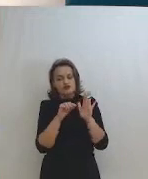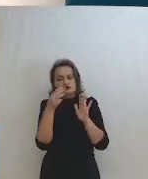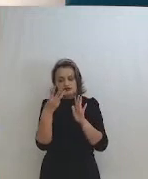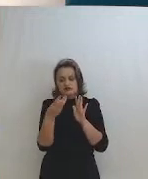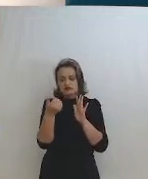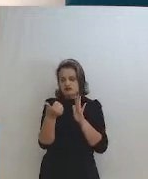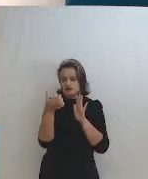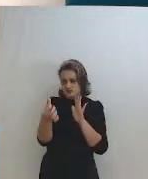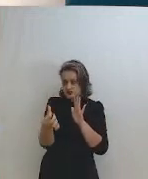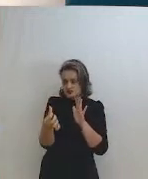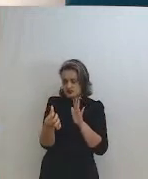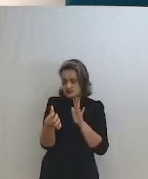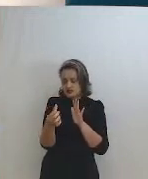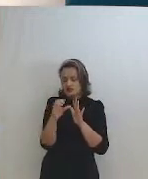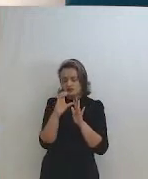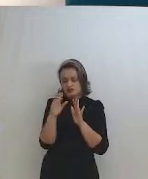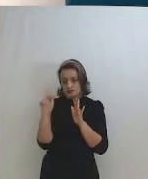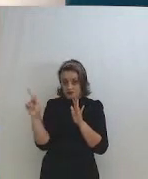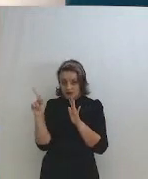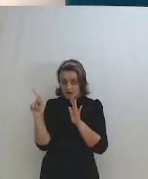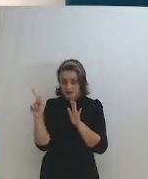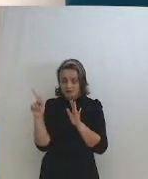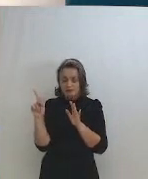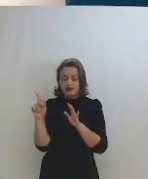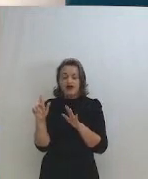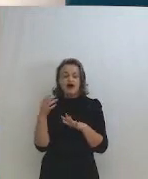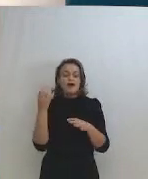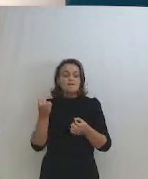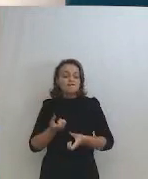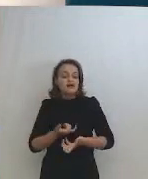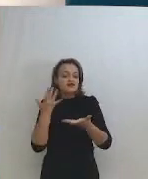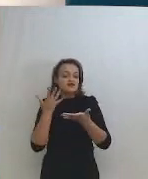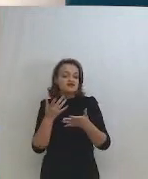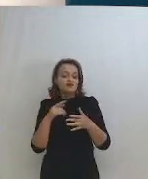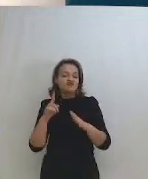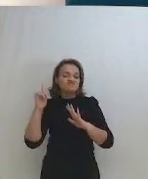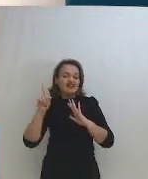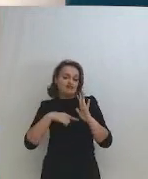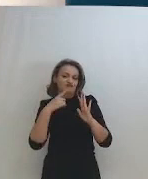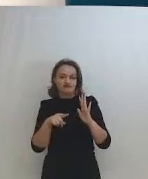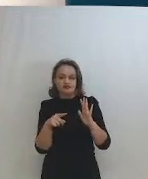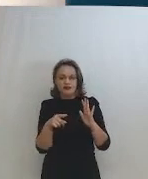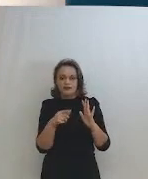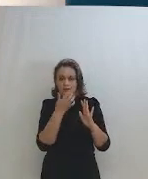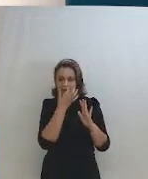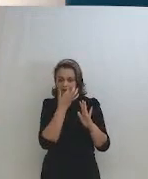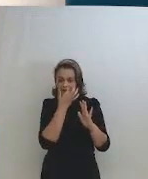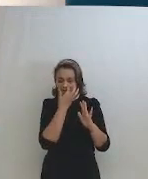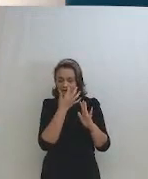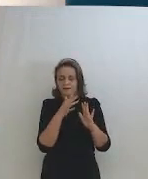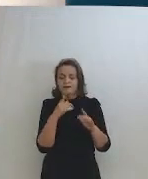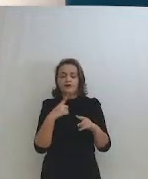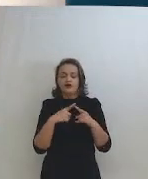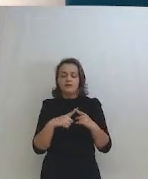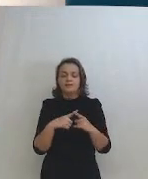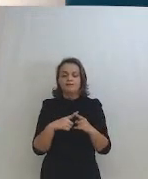CPP, tal seria manifestamente nulo, posto que não se considera